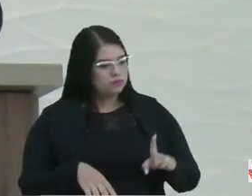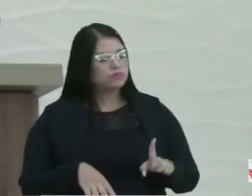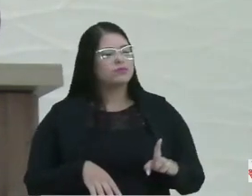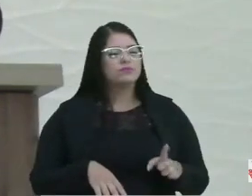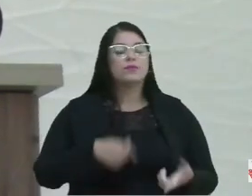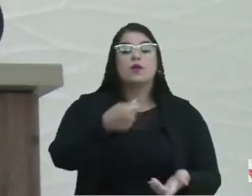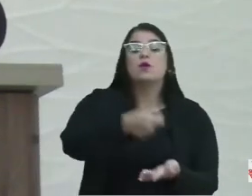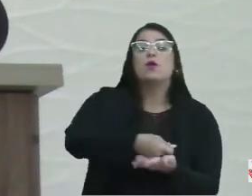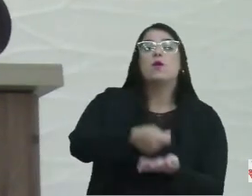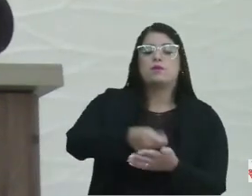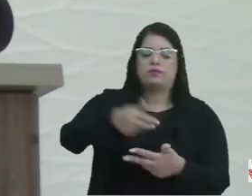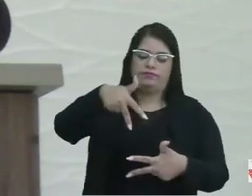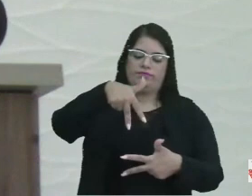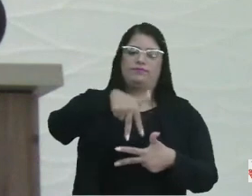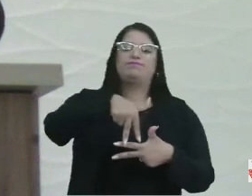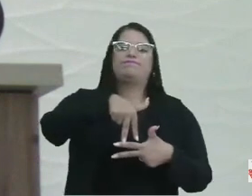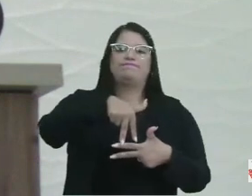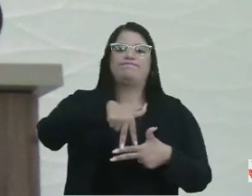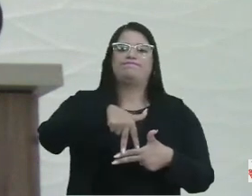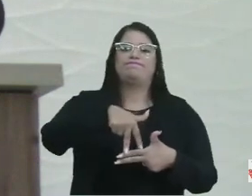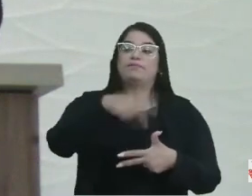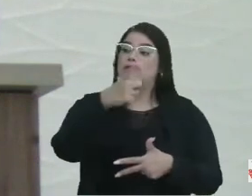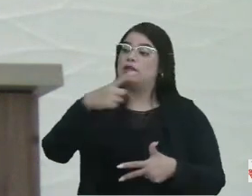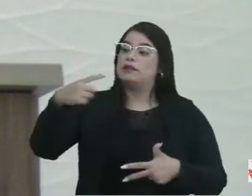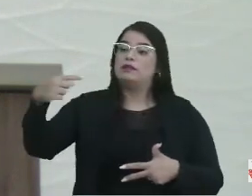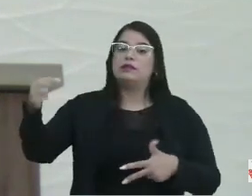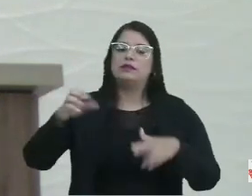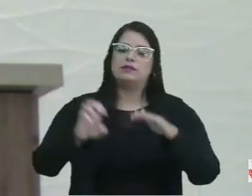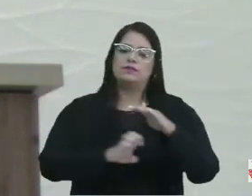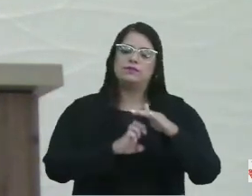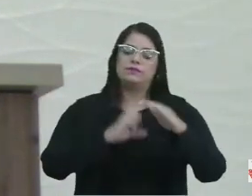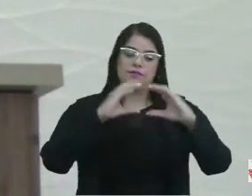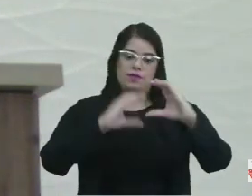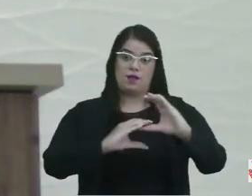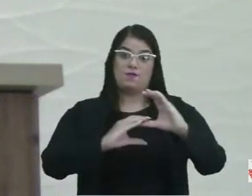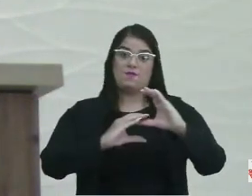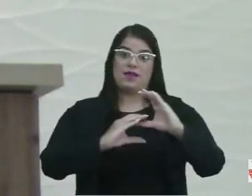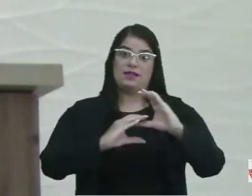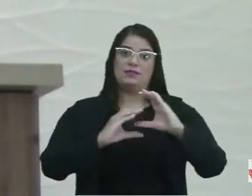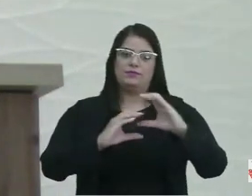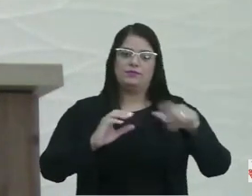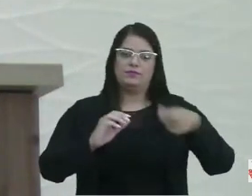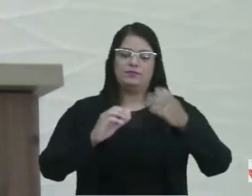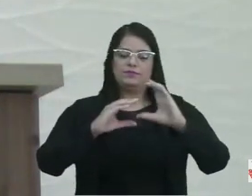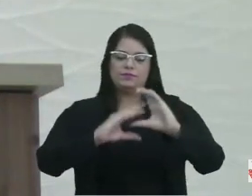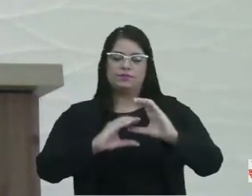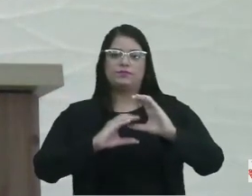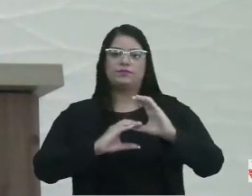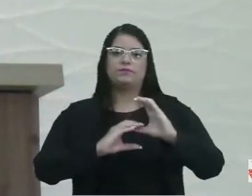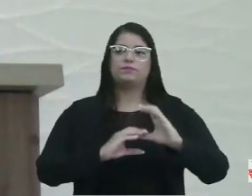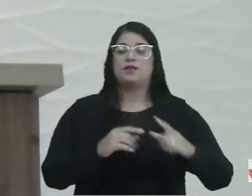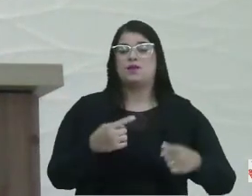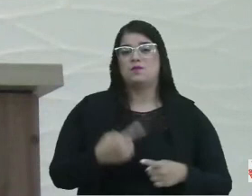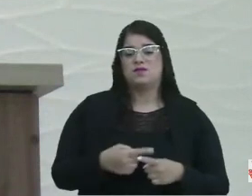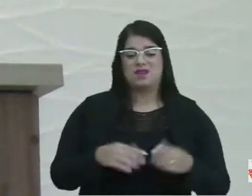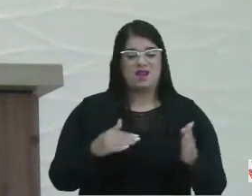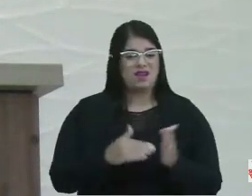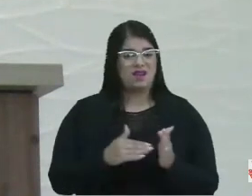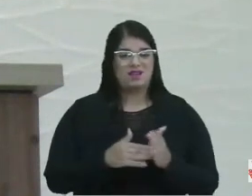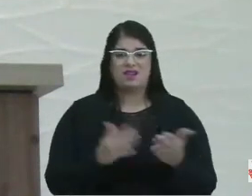ir pra Compesa e fazer alguma coisa para se resolver, que até agora não se resolveu e a